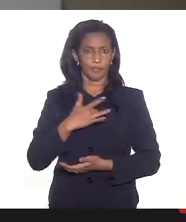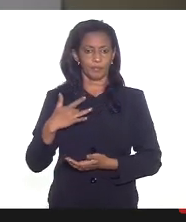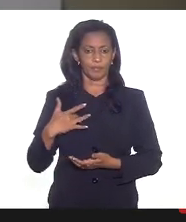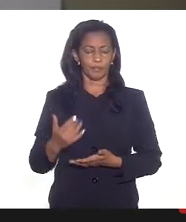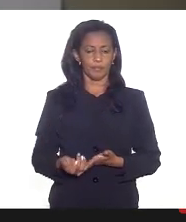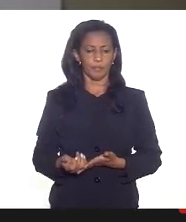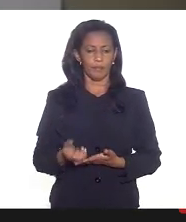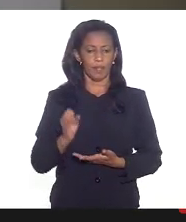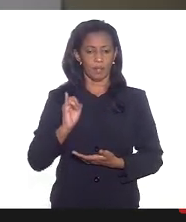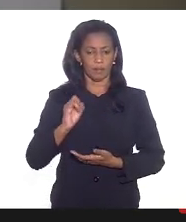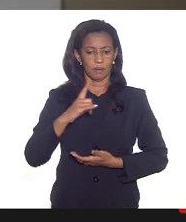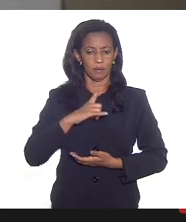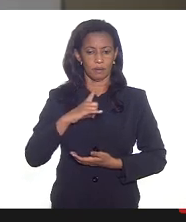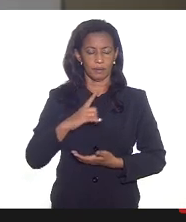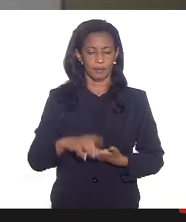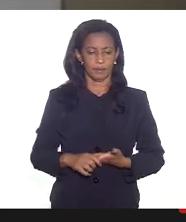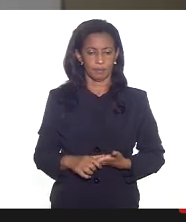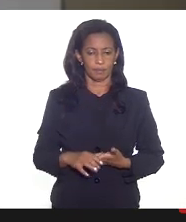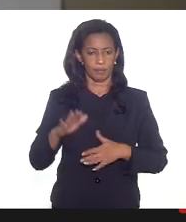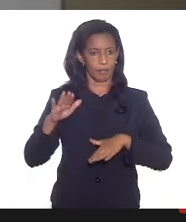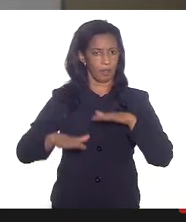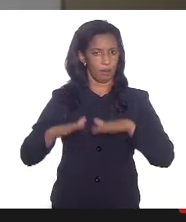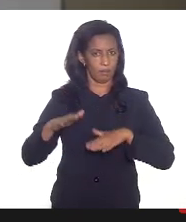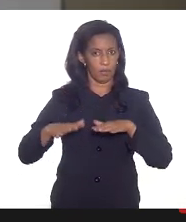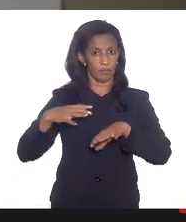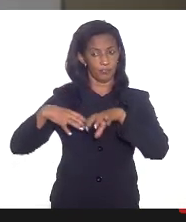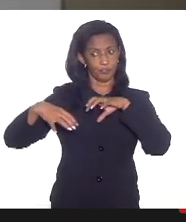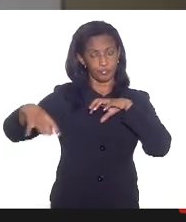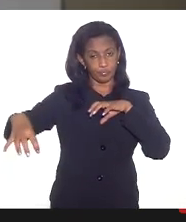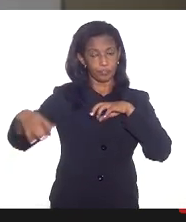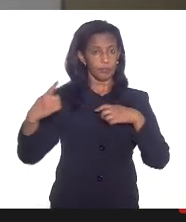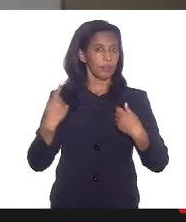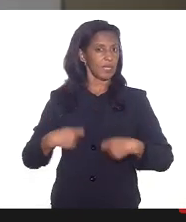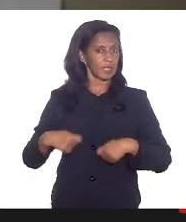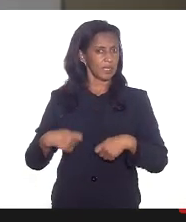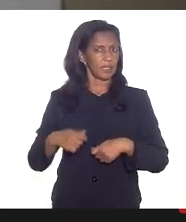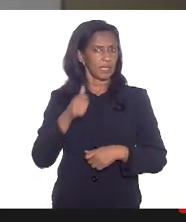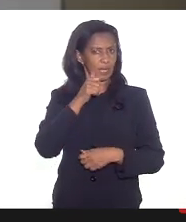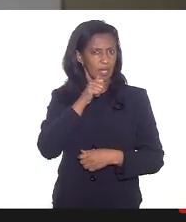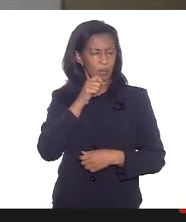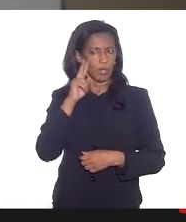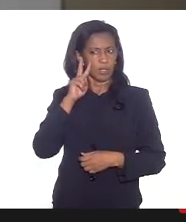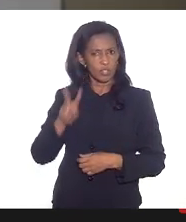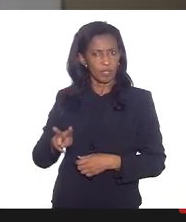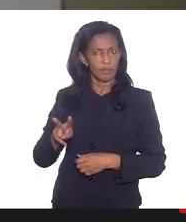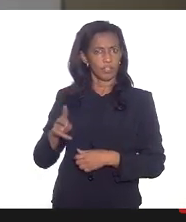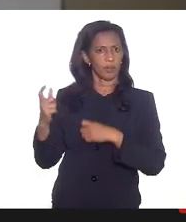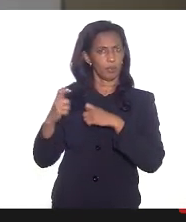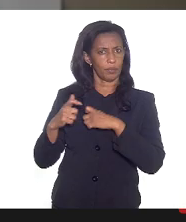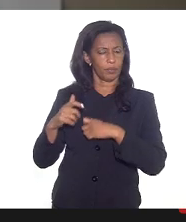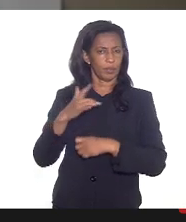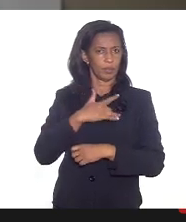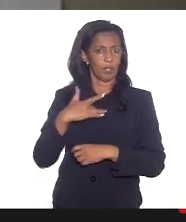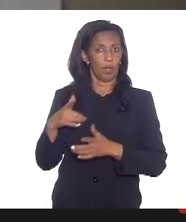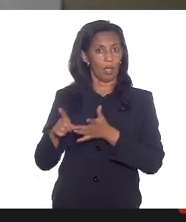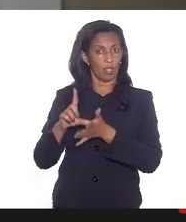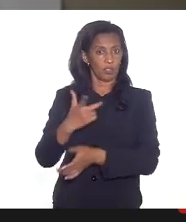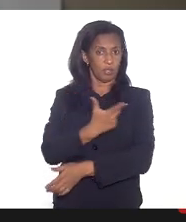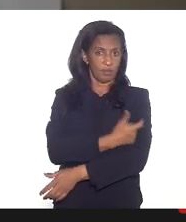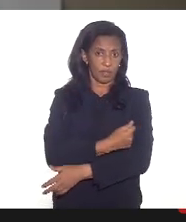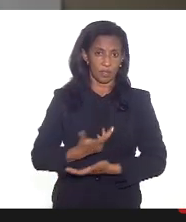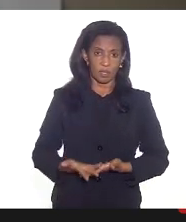então se a si mesmo que de forma remota a necessidade de que a mulher seja visto por um profissional de saúde antes de tomar essa